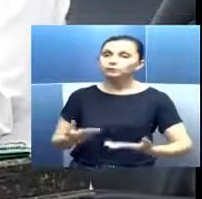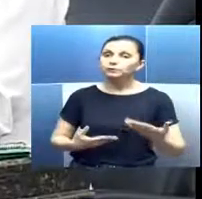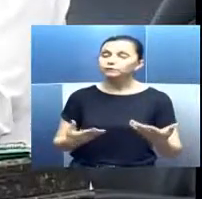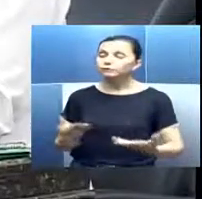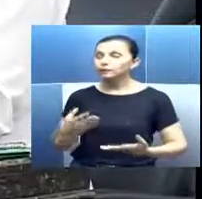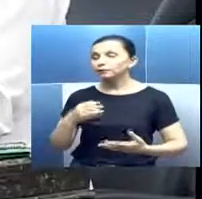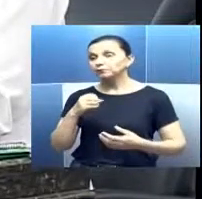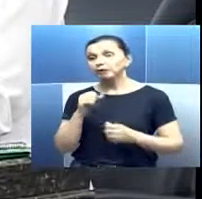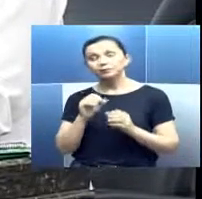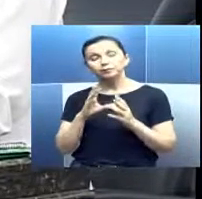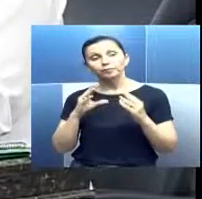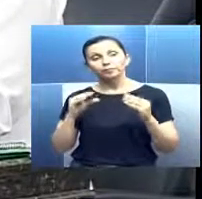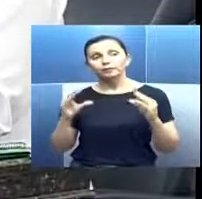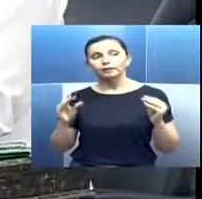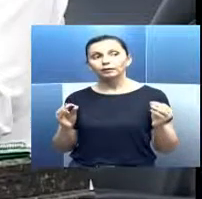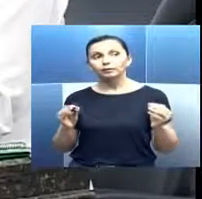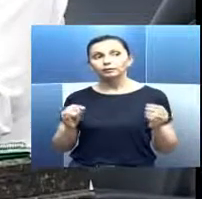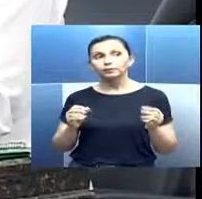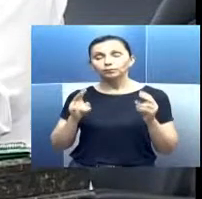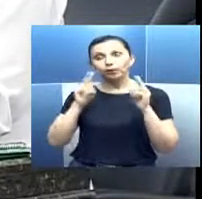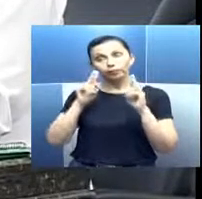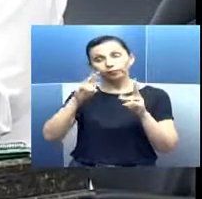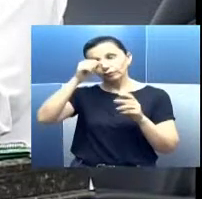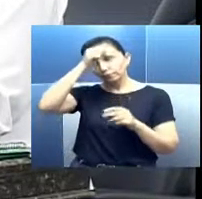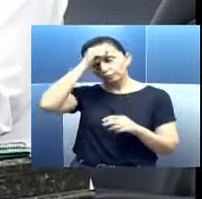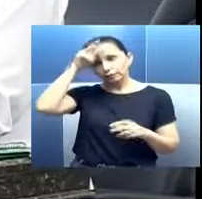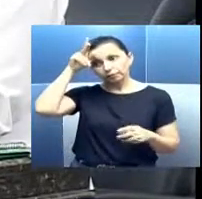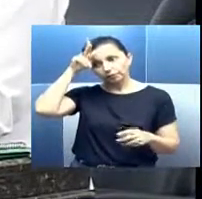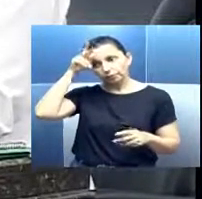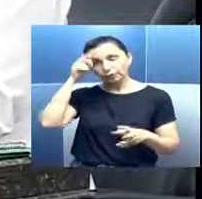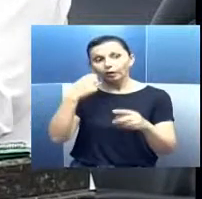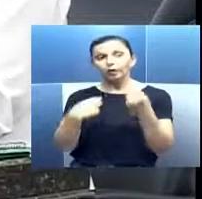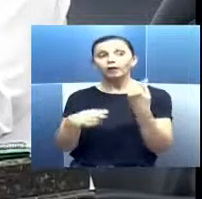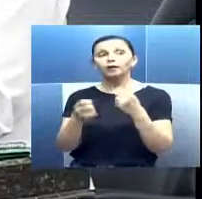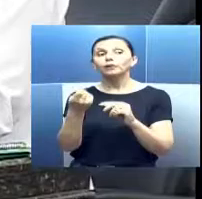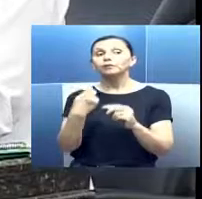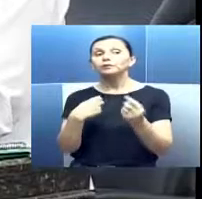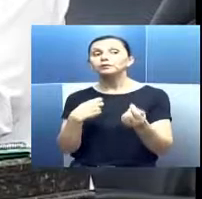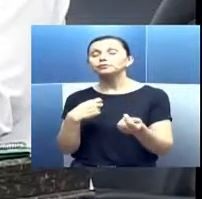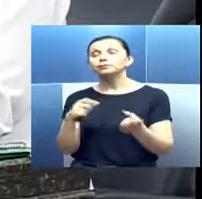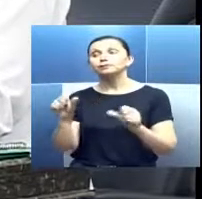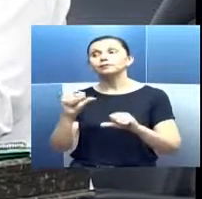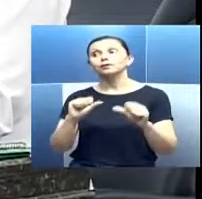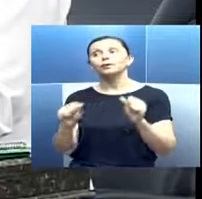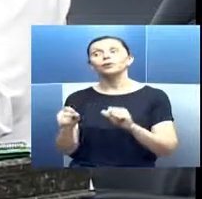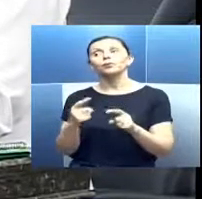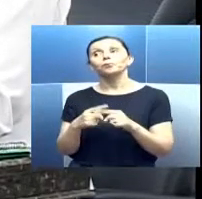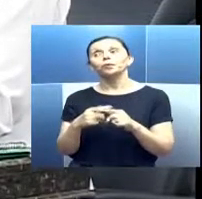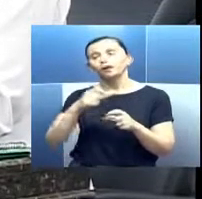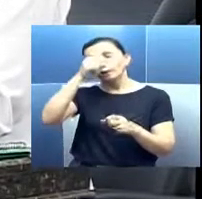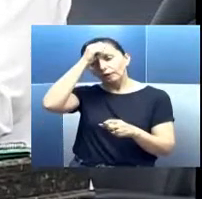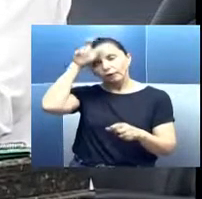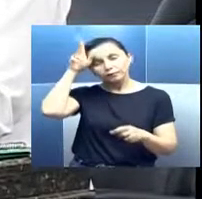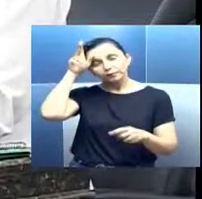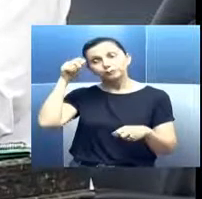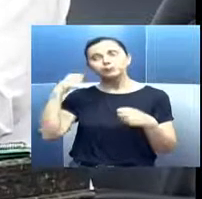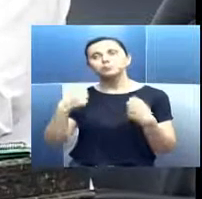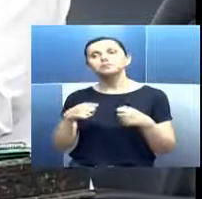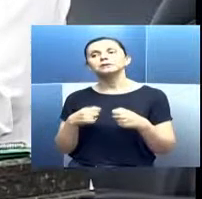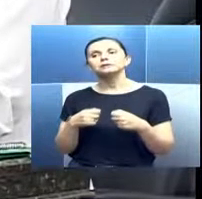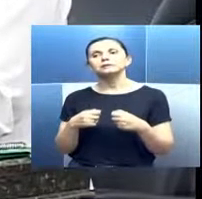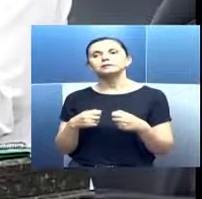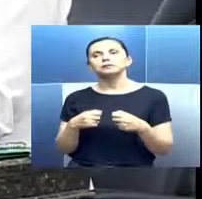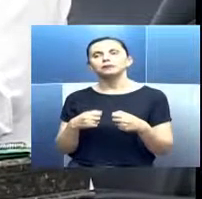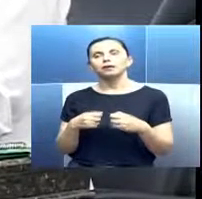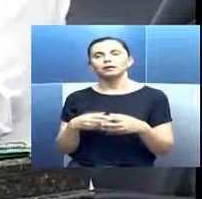reajustes então o que eu vejo a prefeitura realmente é a má gestão porque ela já deveria estar preparado para este não precisaria estar